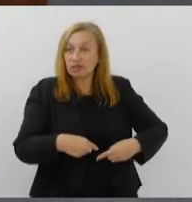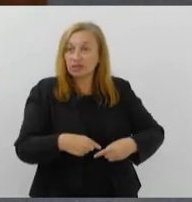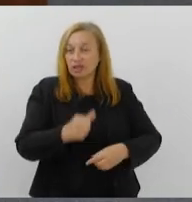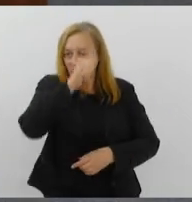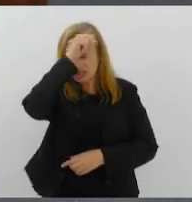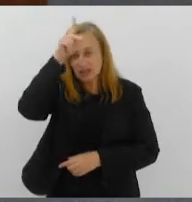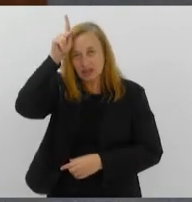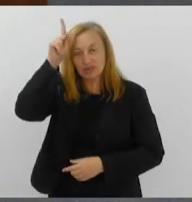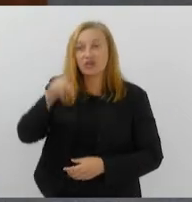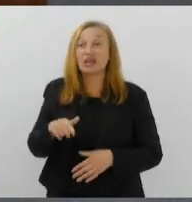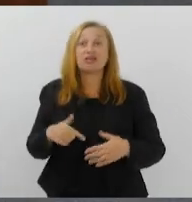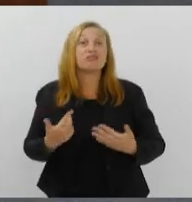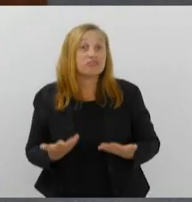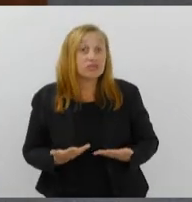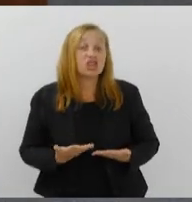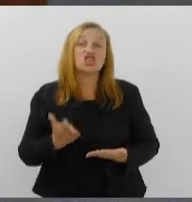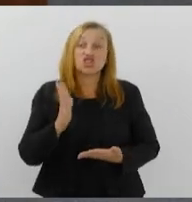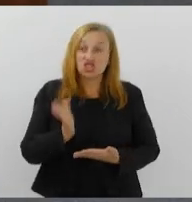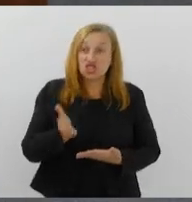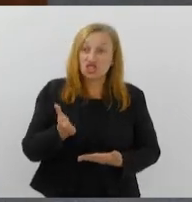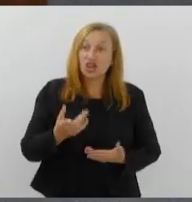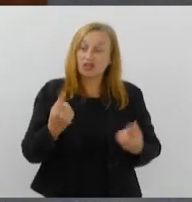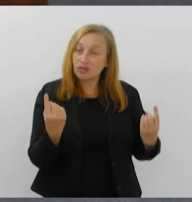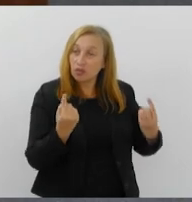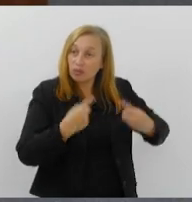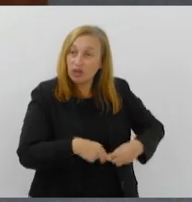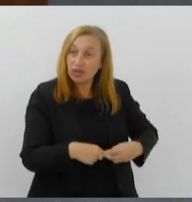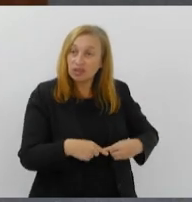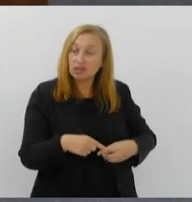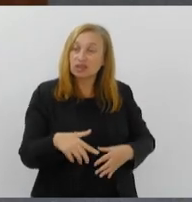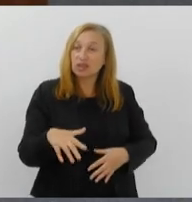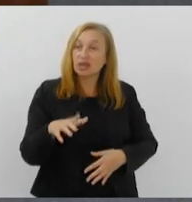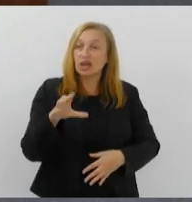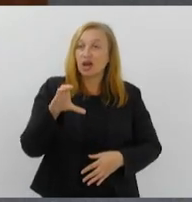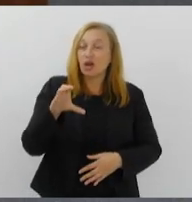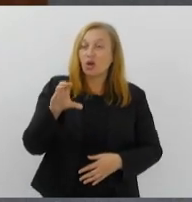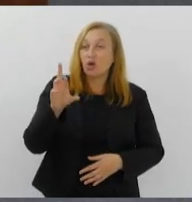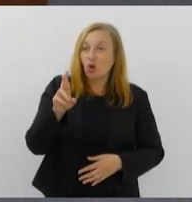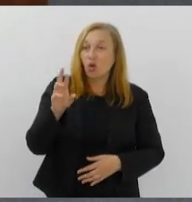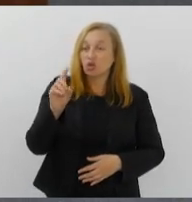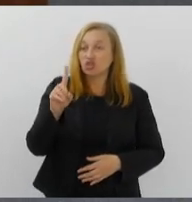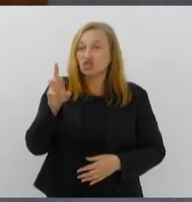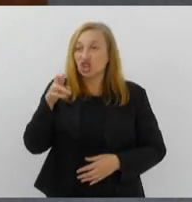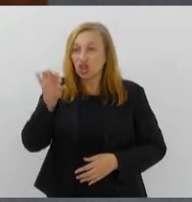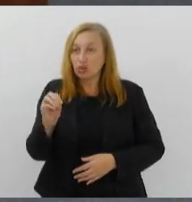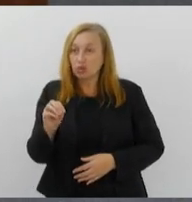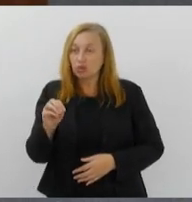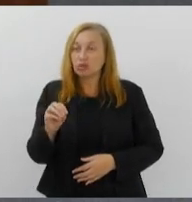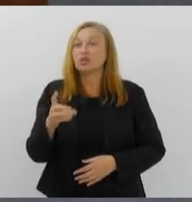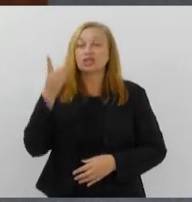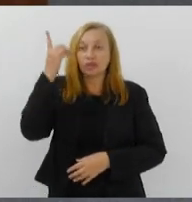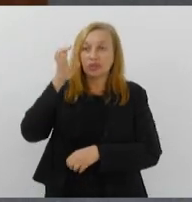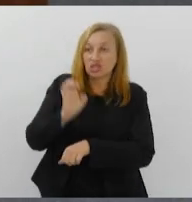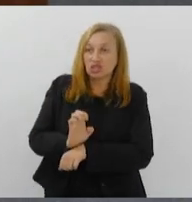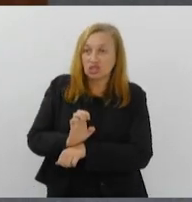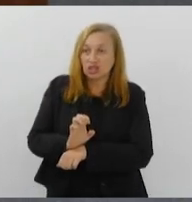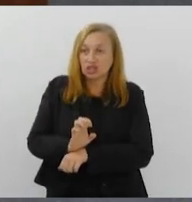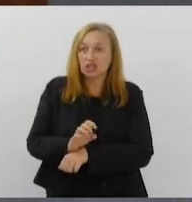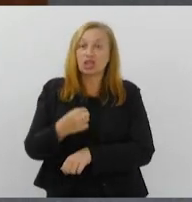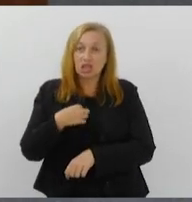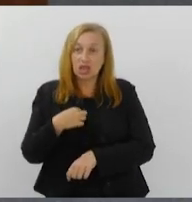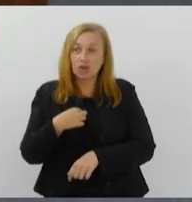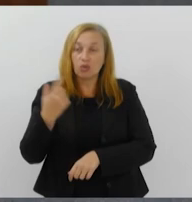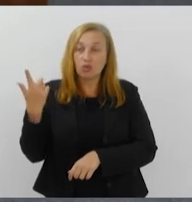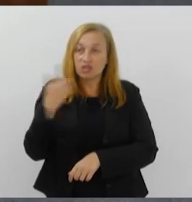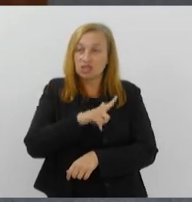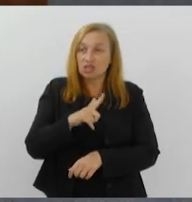prefeito. Aliás, já enfrentei o campo do Rodrigo Neves também como candidato a deputado estadual e me elegi todas